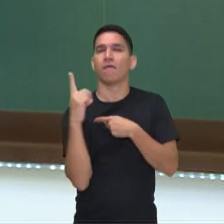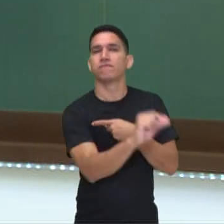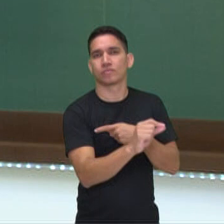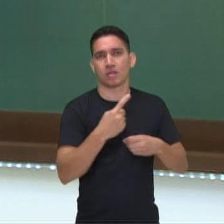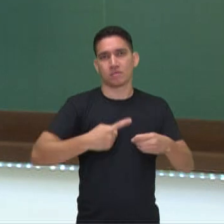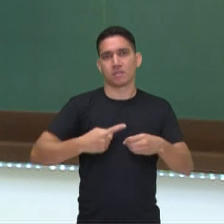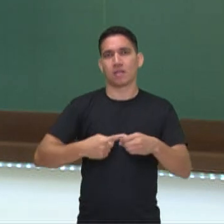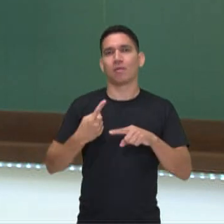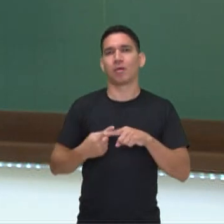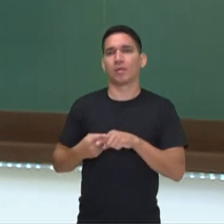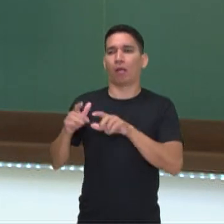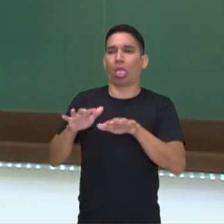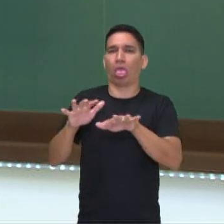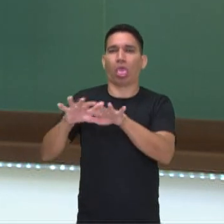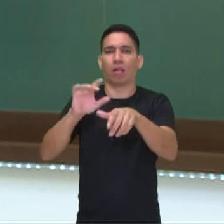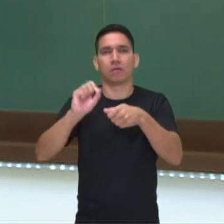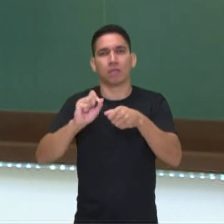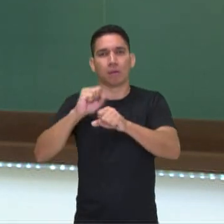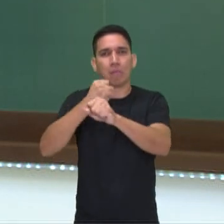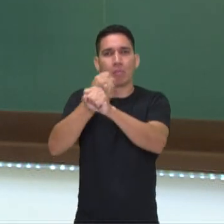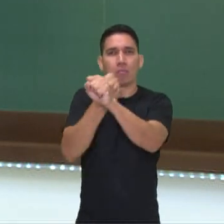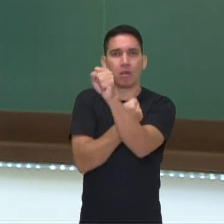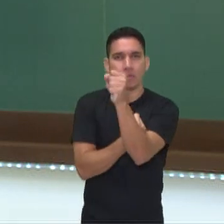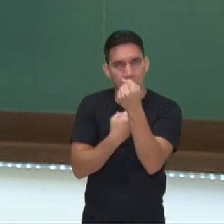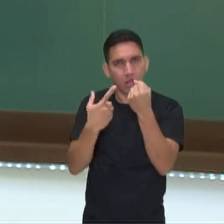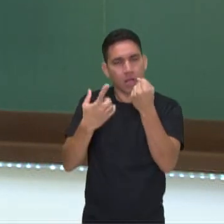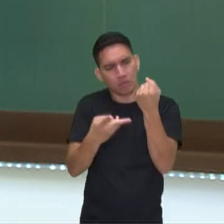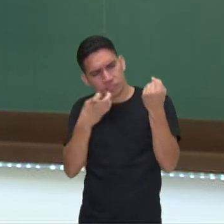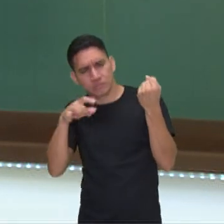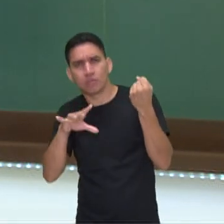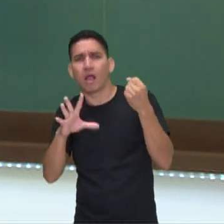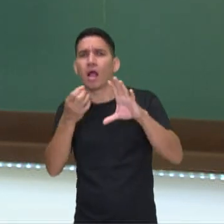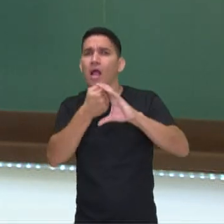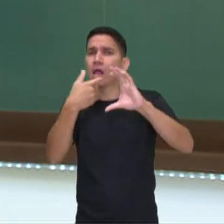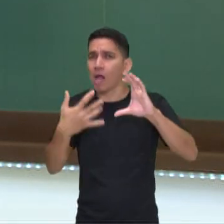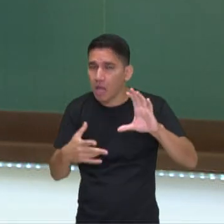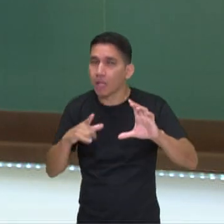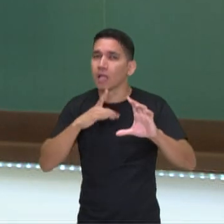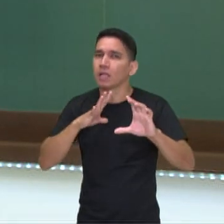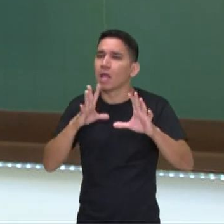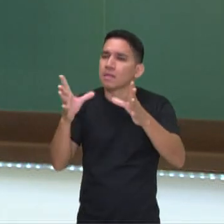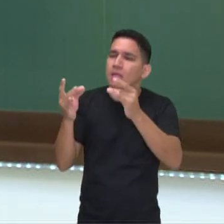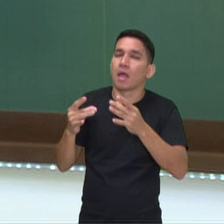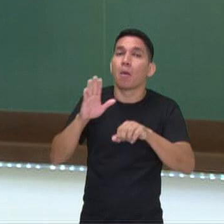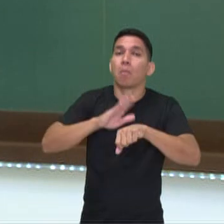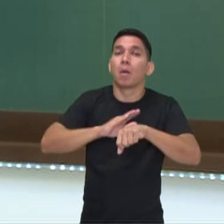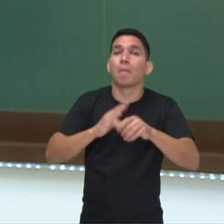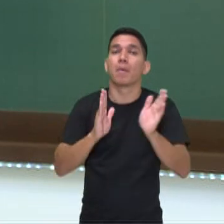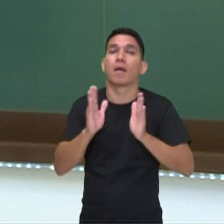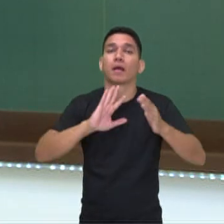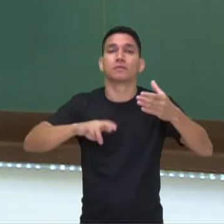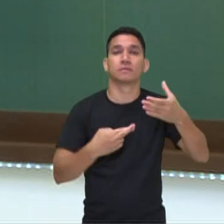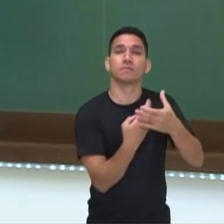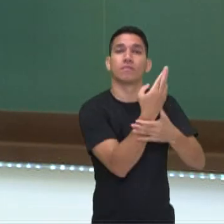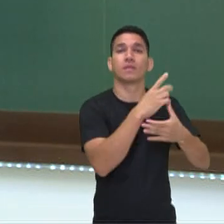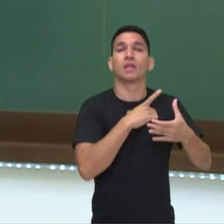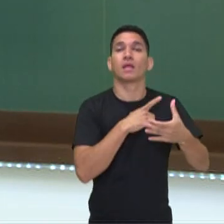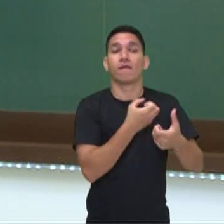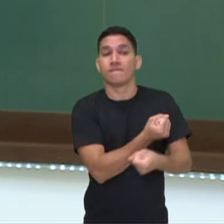dessa procissão. Então, ele pegava muito a caracterização quando a gente vai lá no Renascimento e vê que